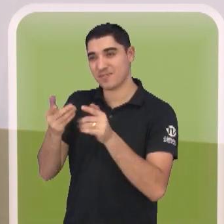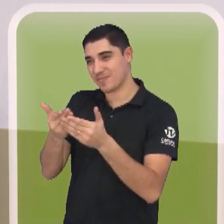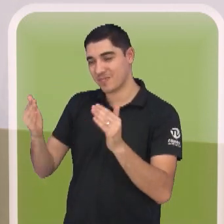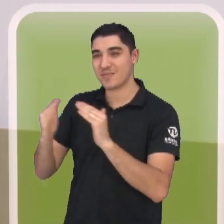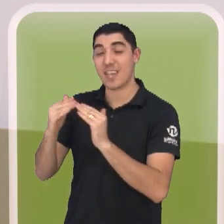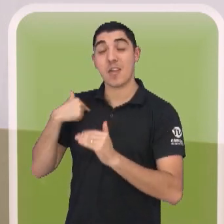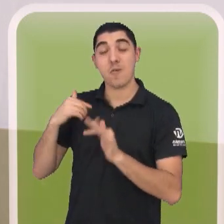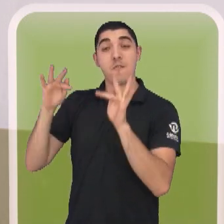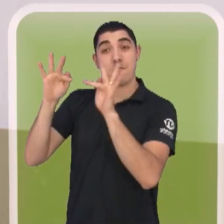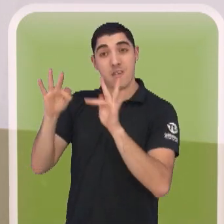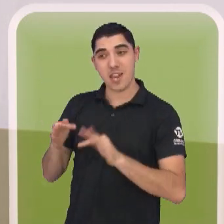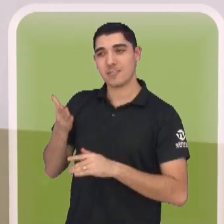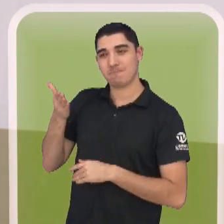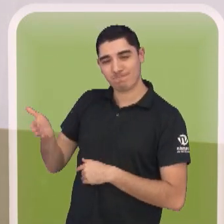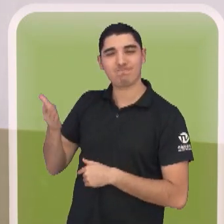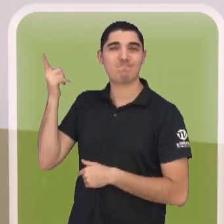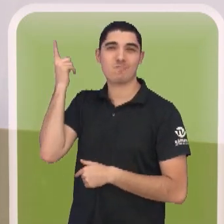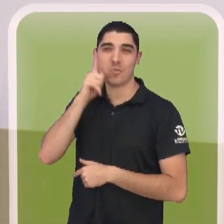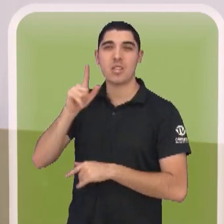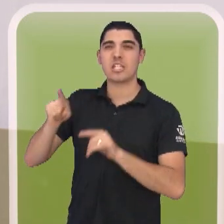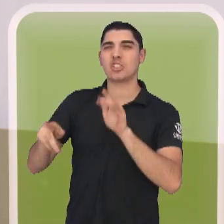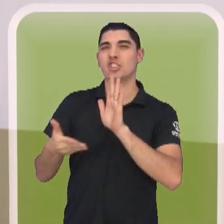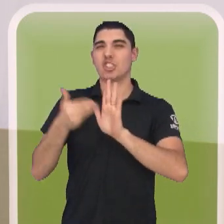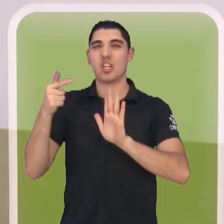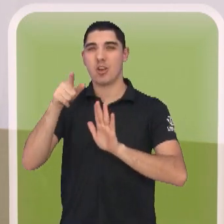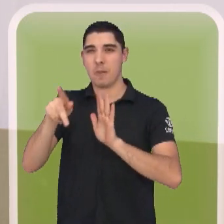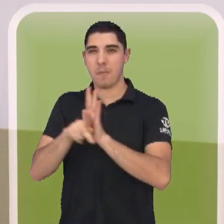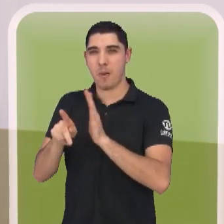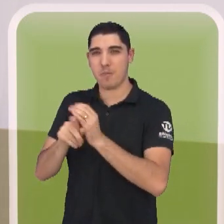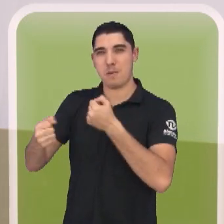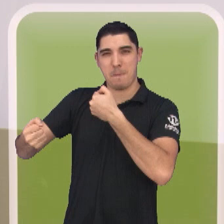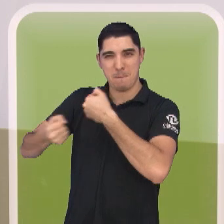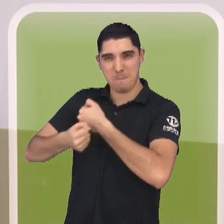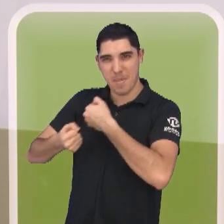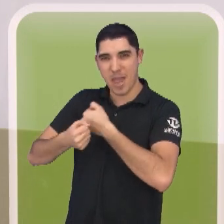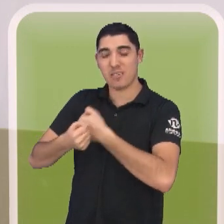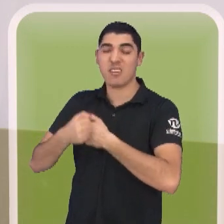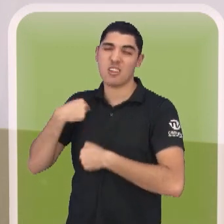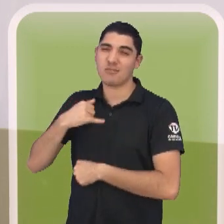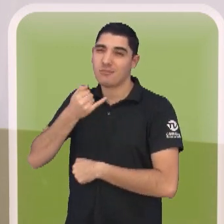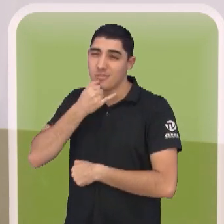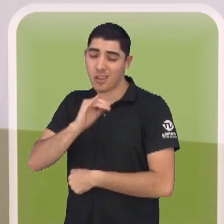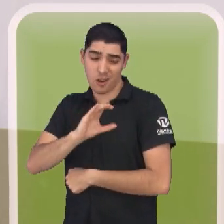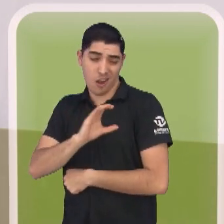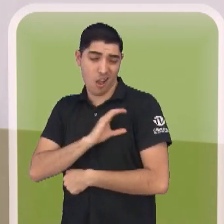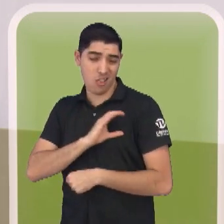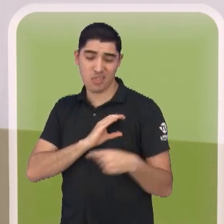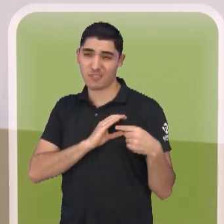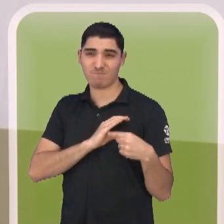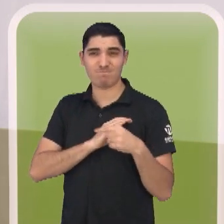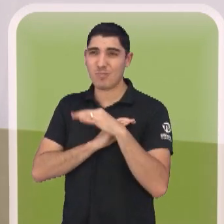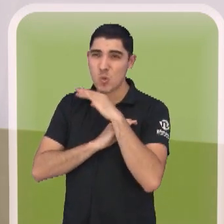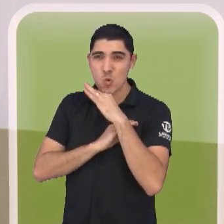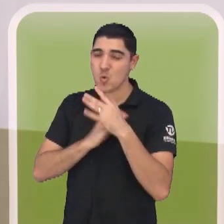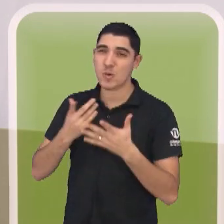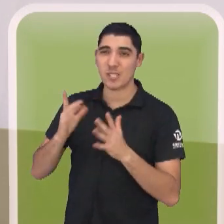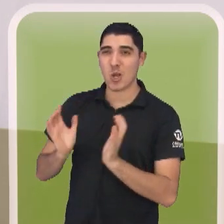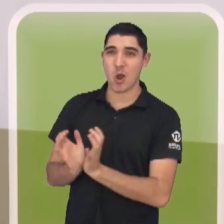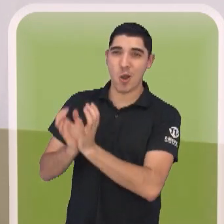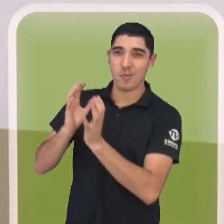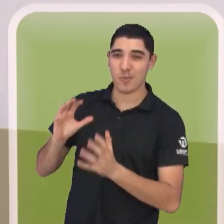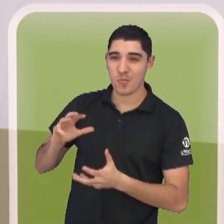pelo Marrocos por ter tirado também a Bélgica sou triste pelo Canadá que malemar fez a sua melhor campanha em copas do mundo